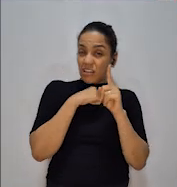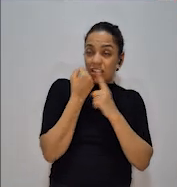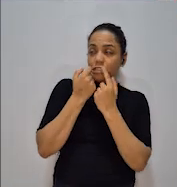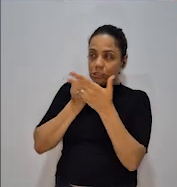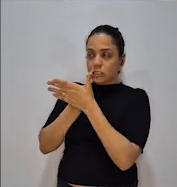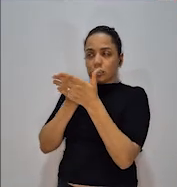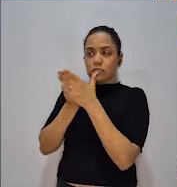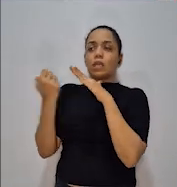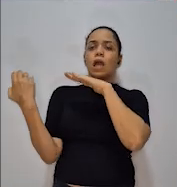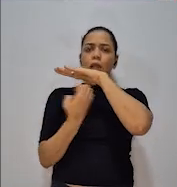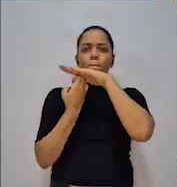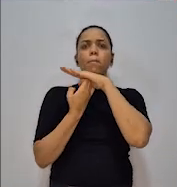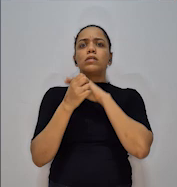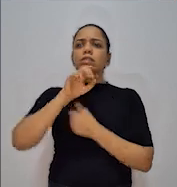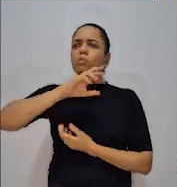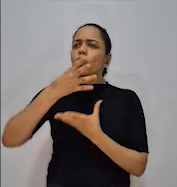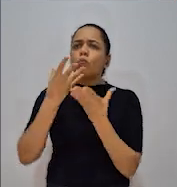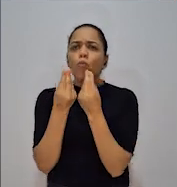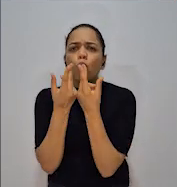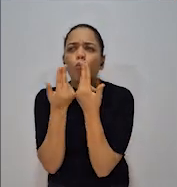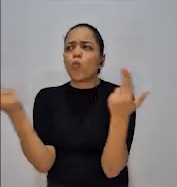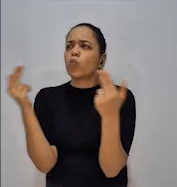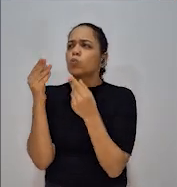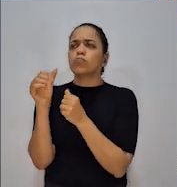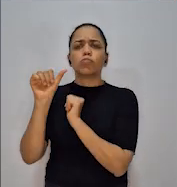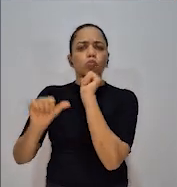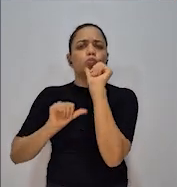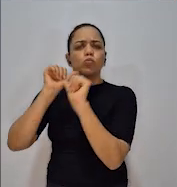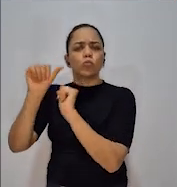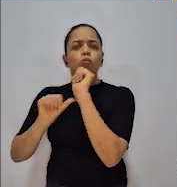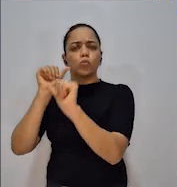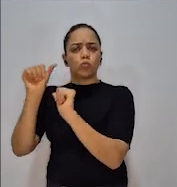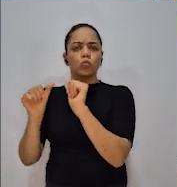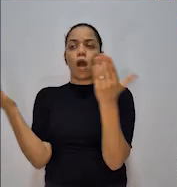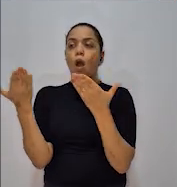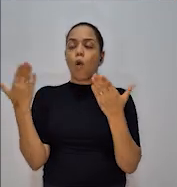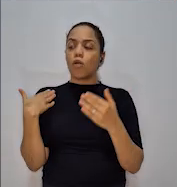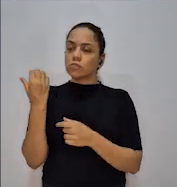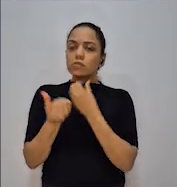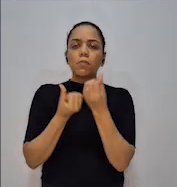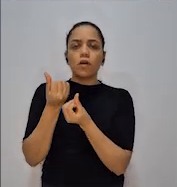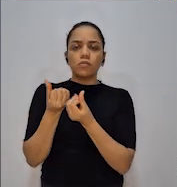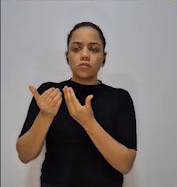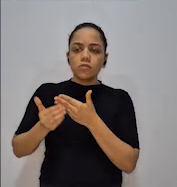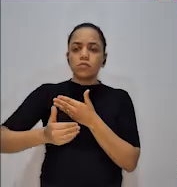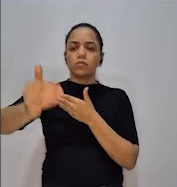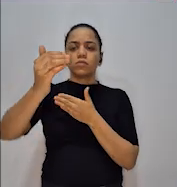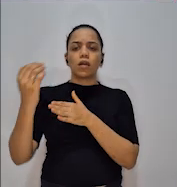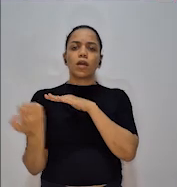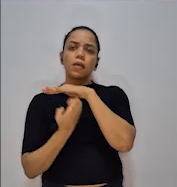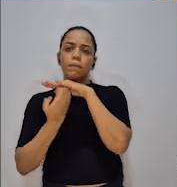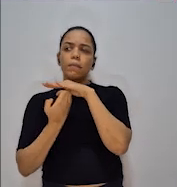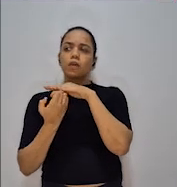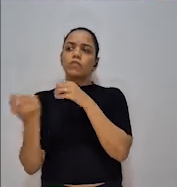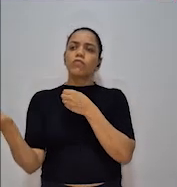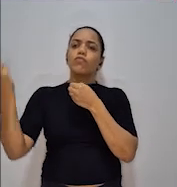as empresas estão retomando. Então, a gente percebe claramente esse semestre agora as empresas voltando às suas ações, às